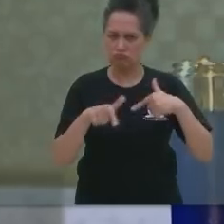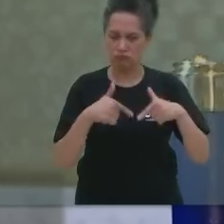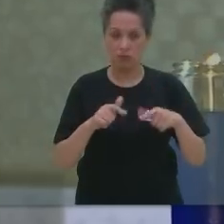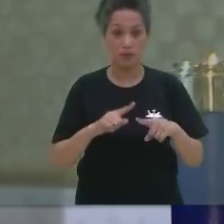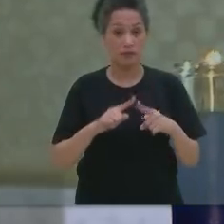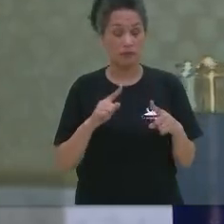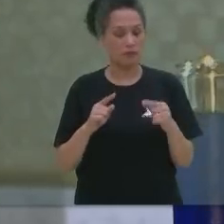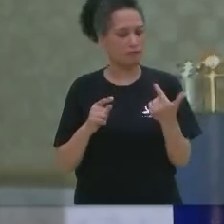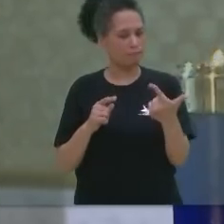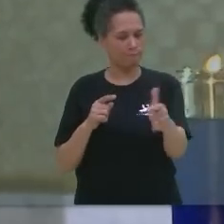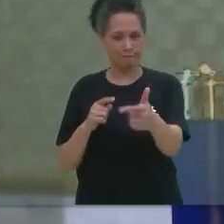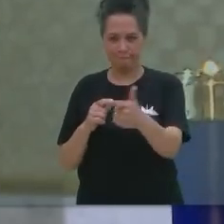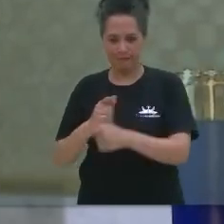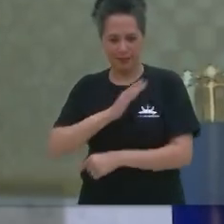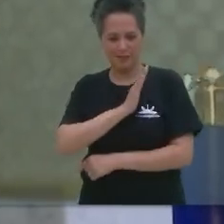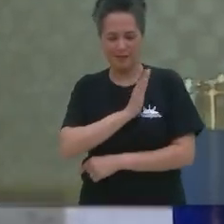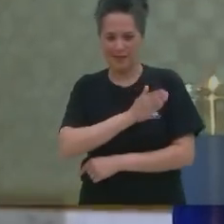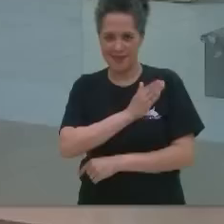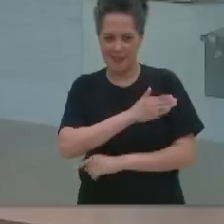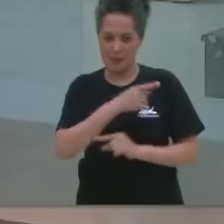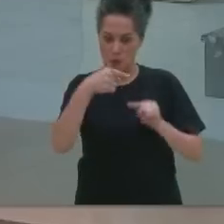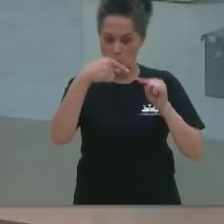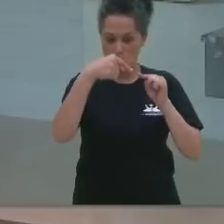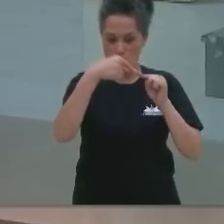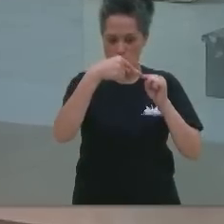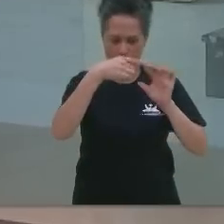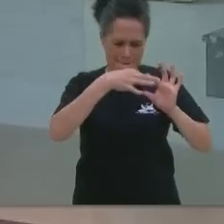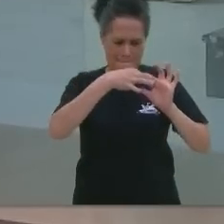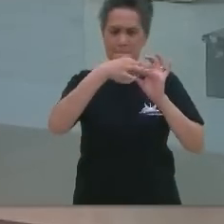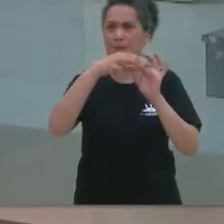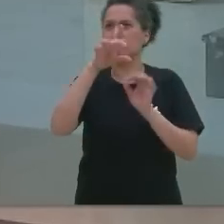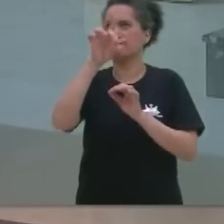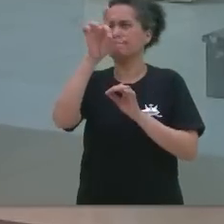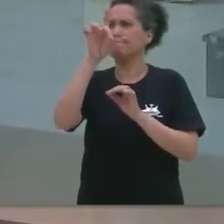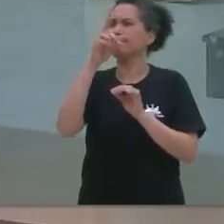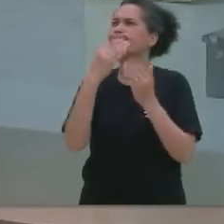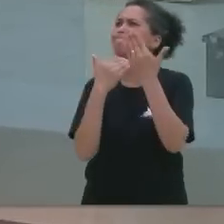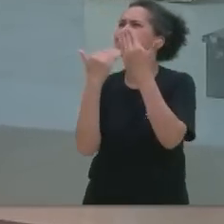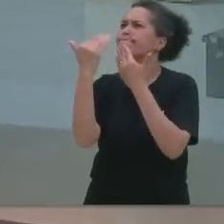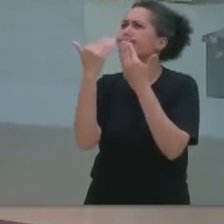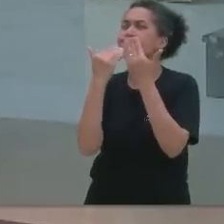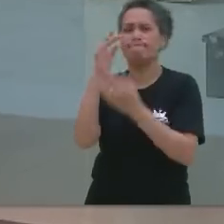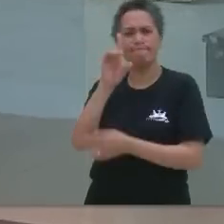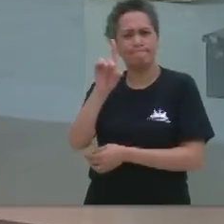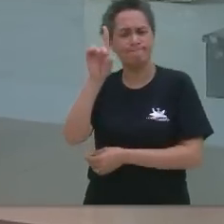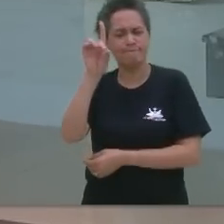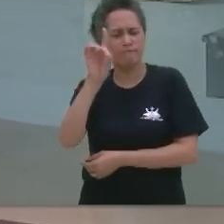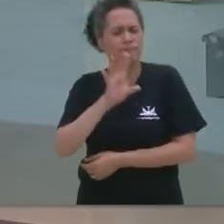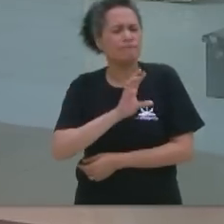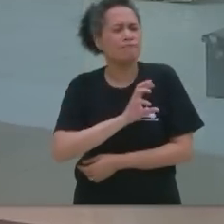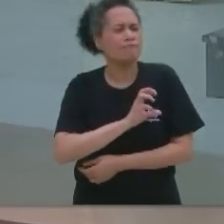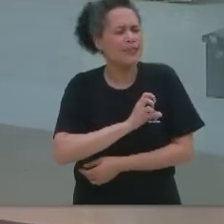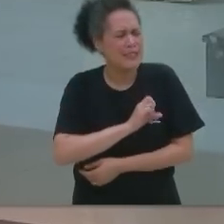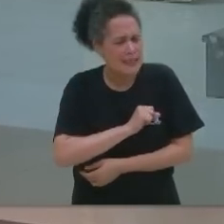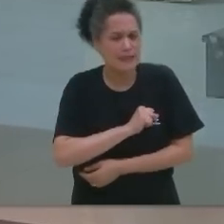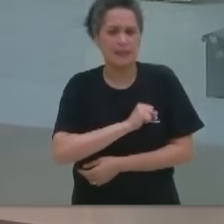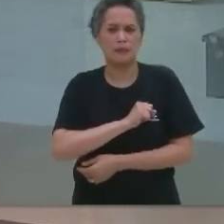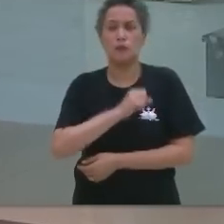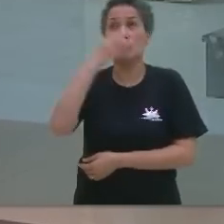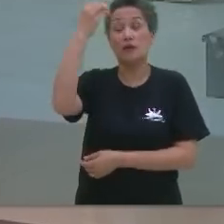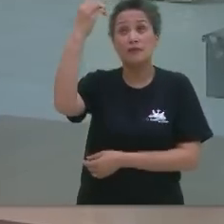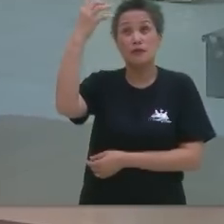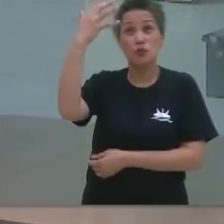não estiver com o coração elevado a Deus, voltado para este reino, para esta luz que